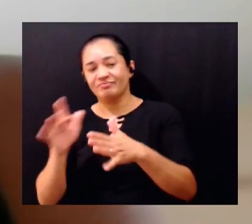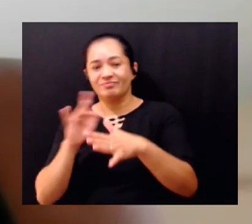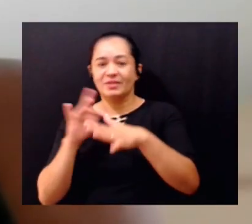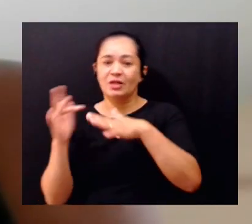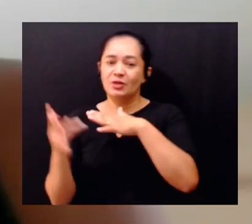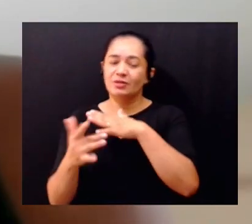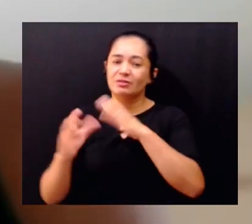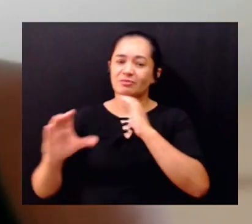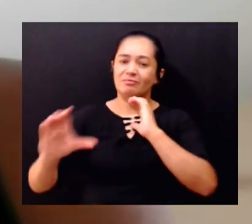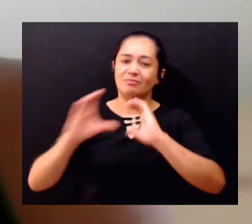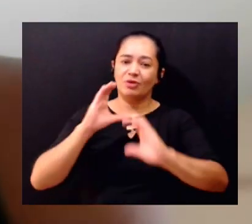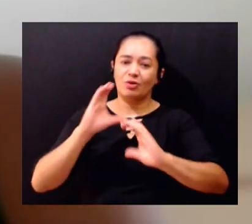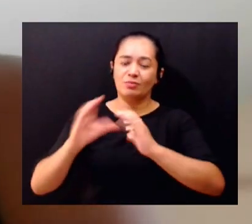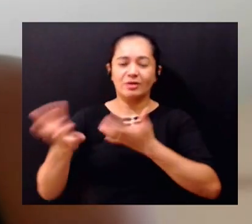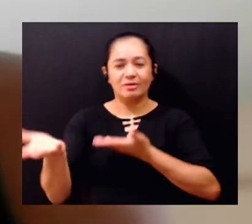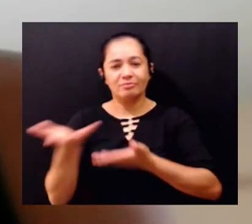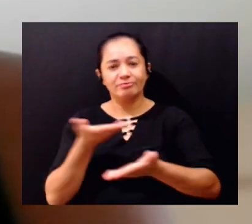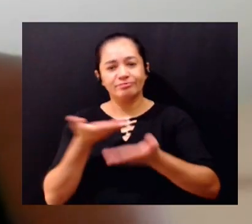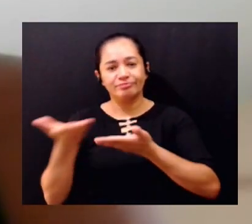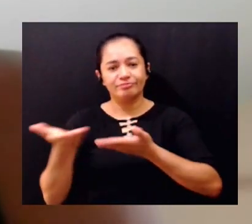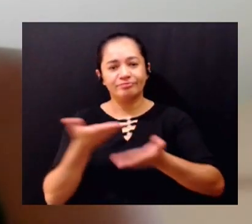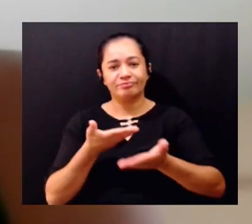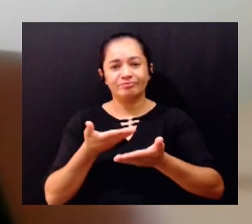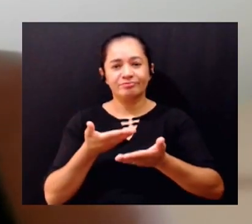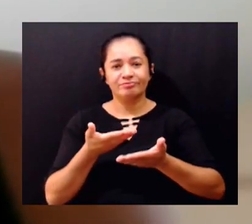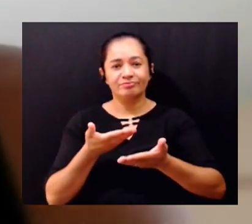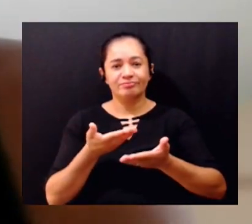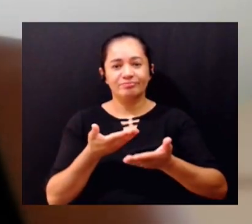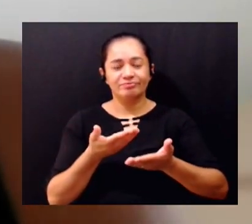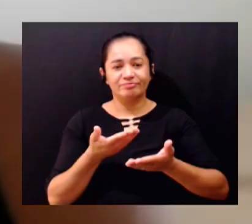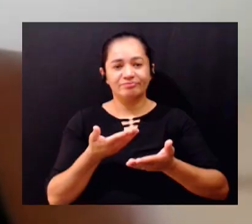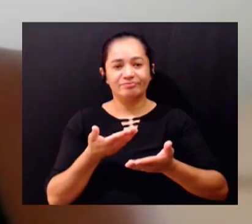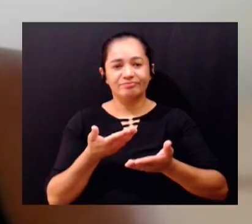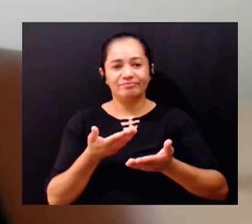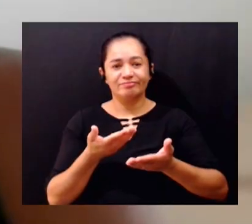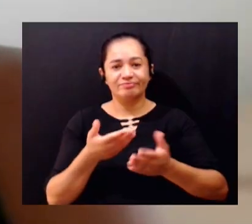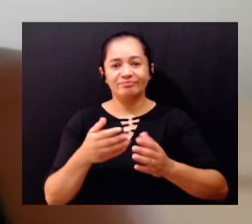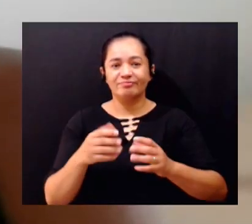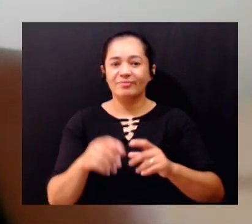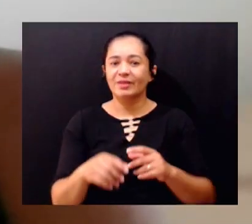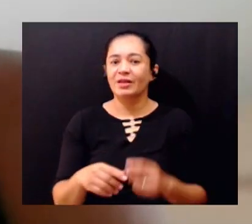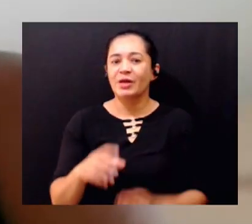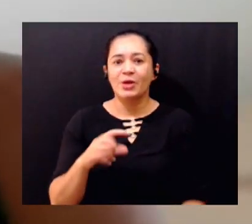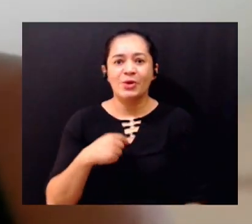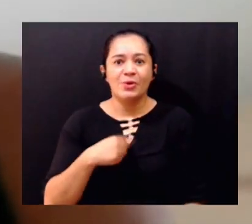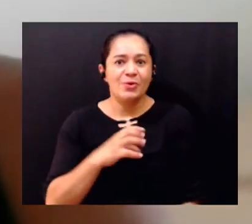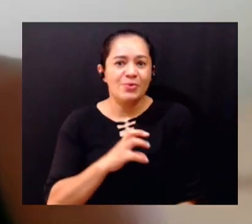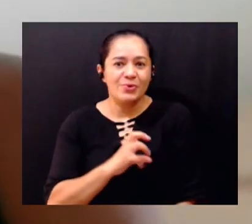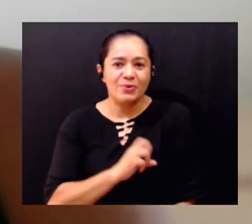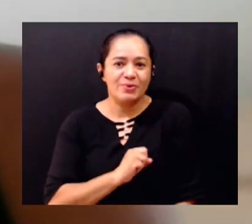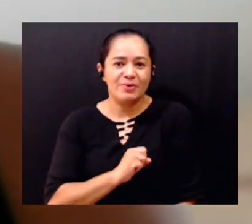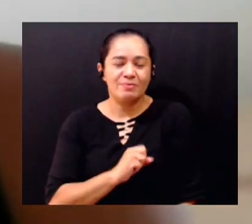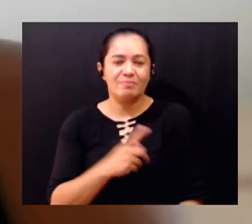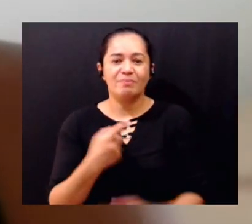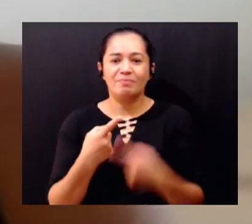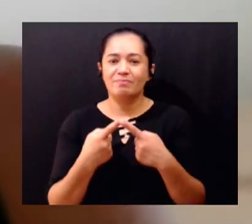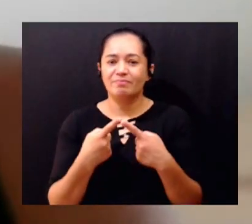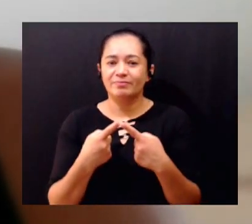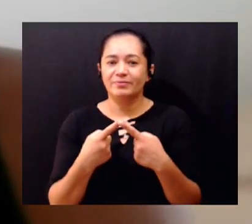interação entre o autor e os leitores, cara, eu adoro isso. Então, eu sou uma pessoa